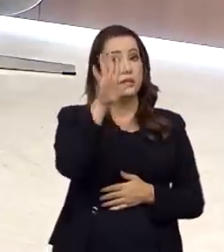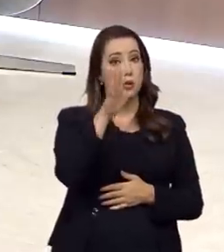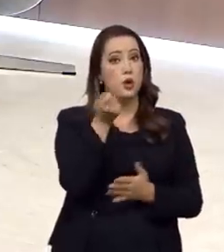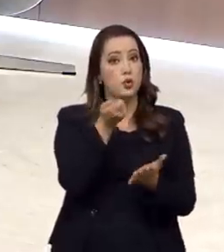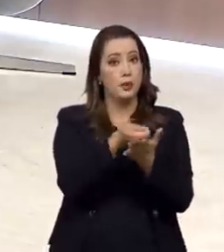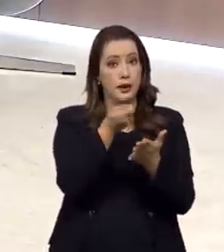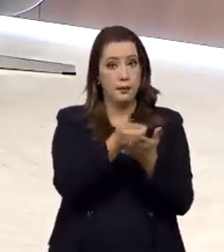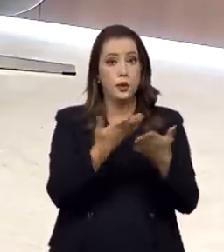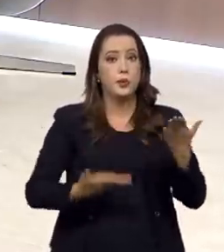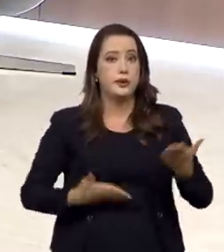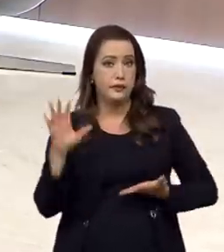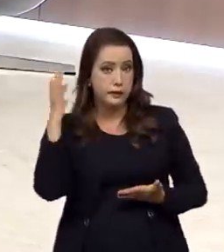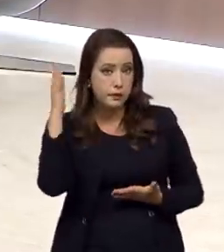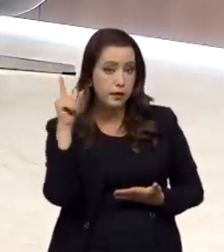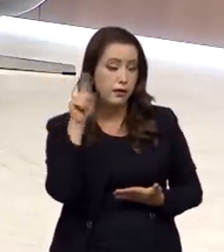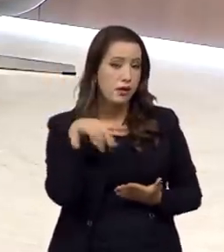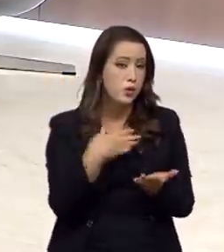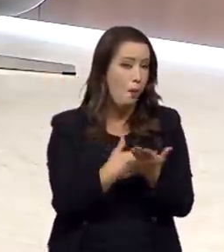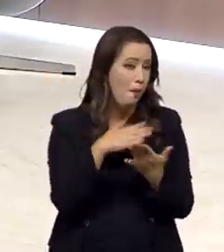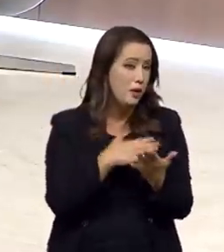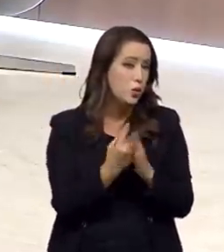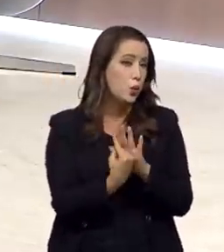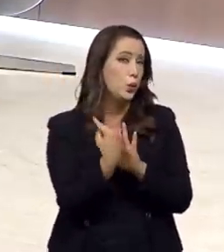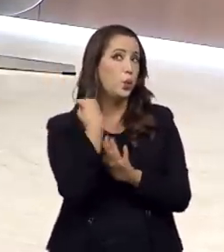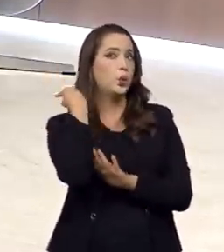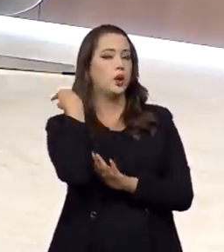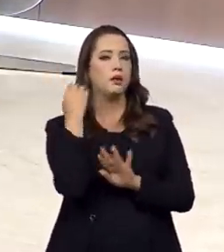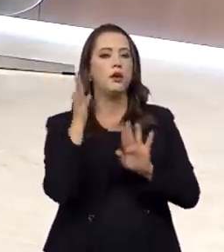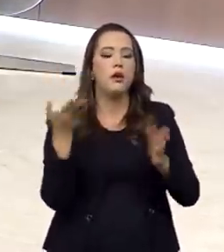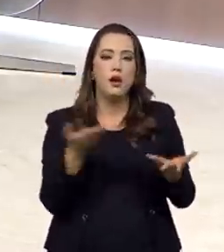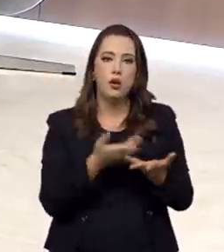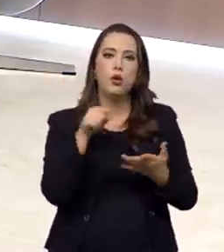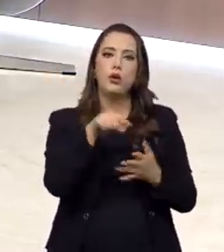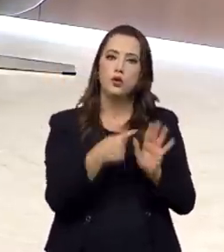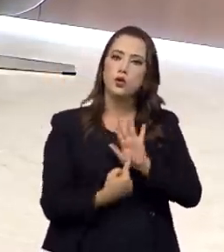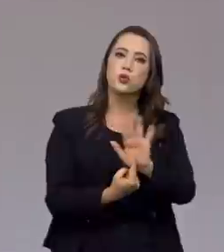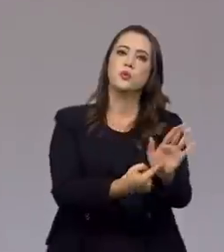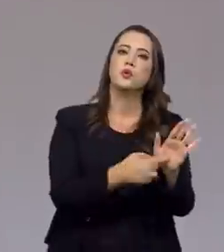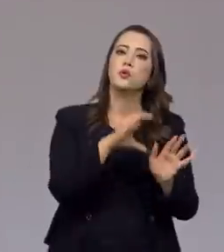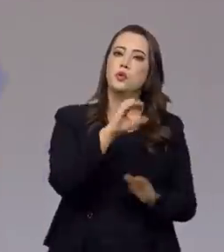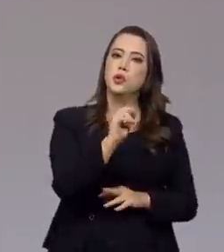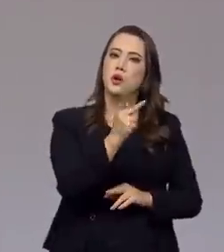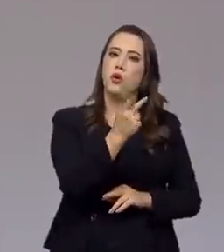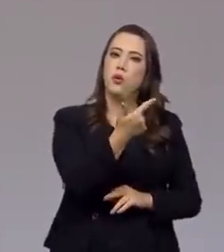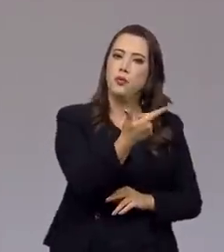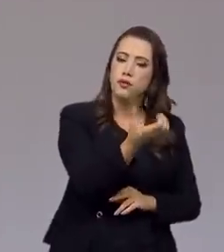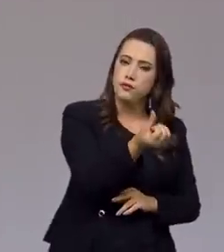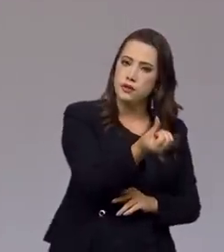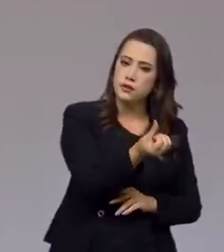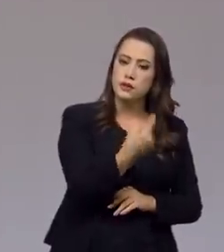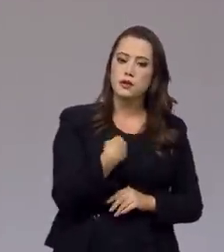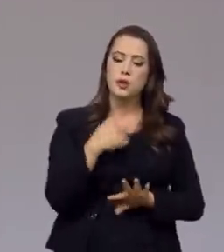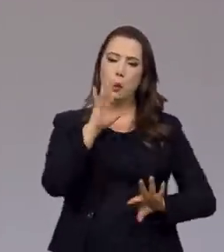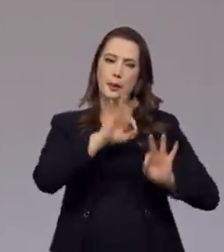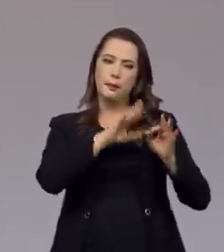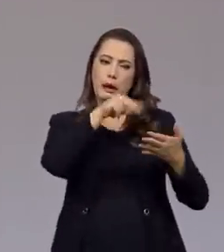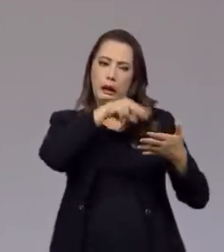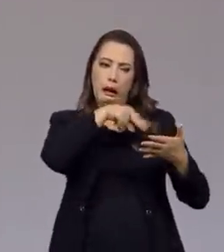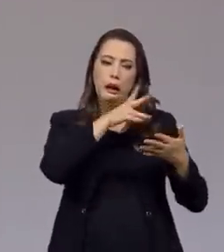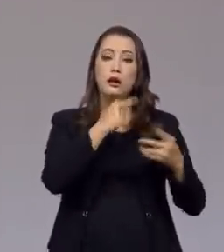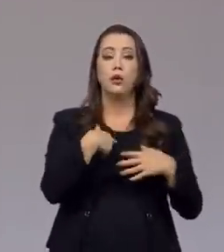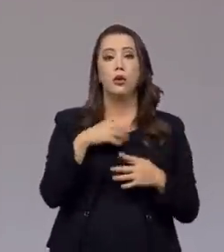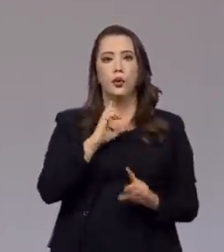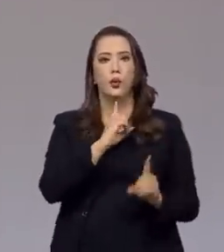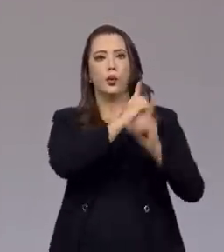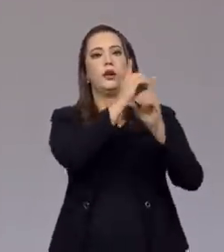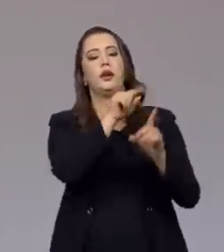espinha dorsal que o Brasil levou lá e e mostrou Arena cop 26m preparando aqui para entrevista com o senhor